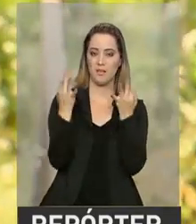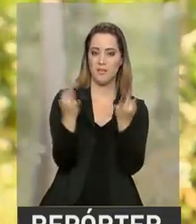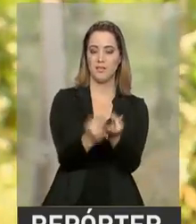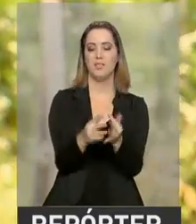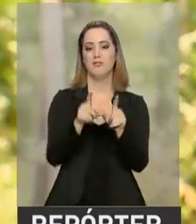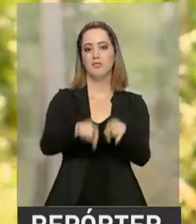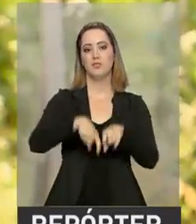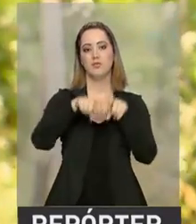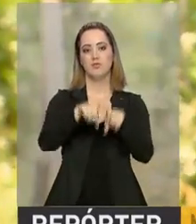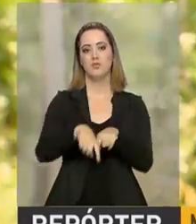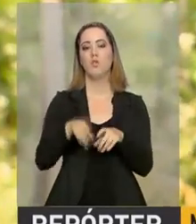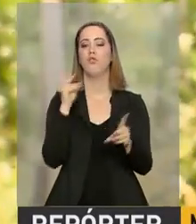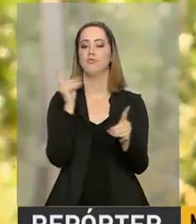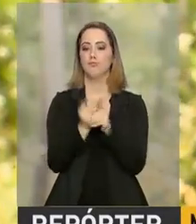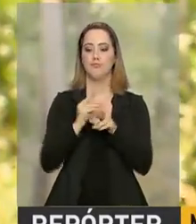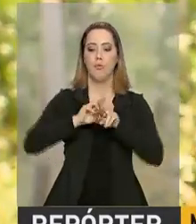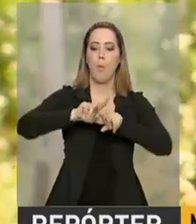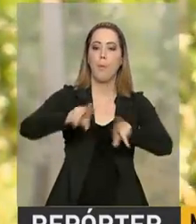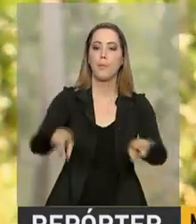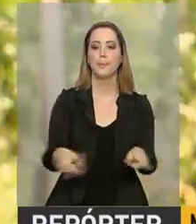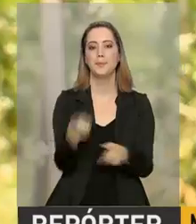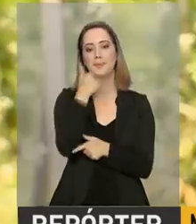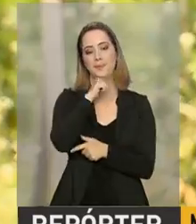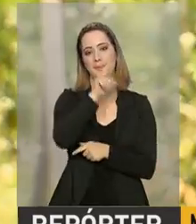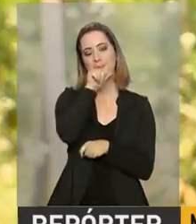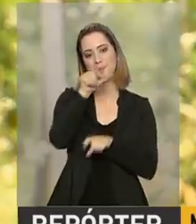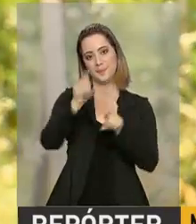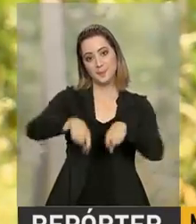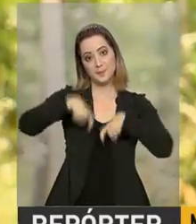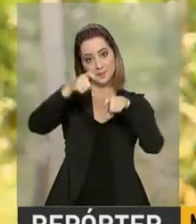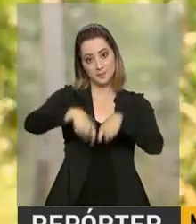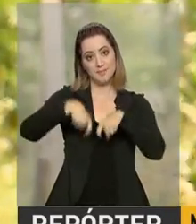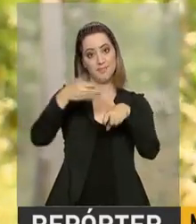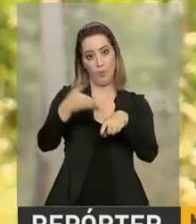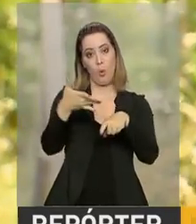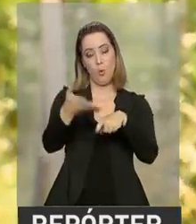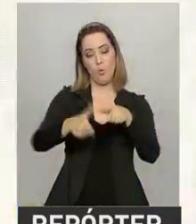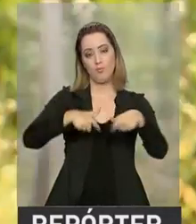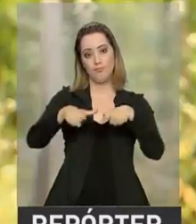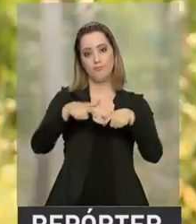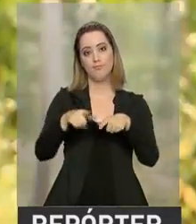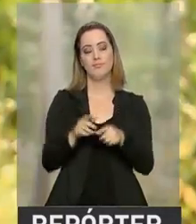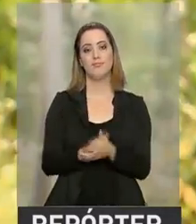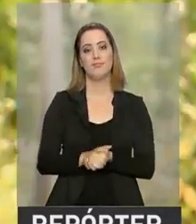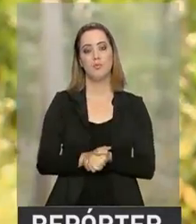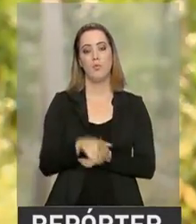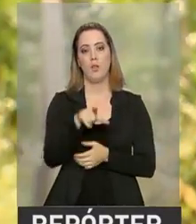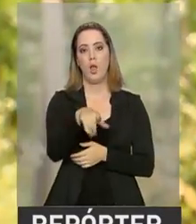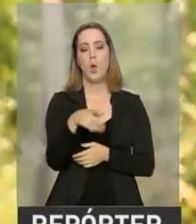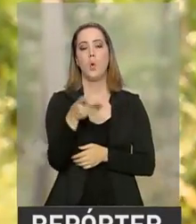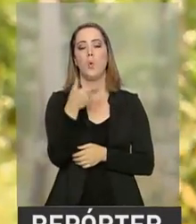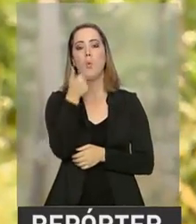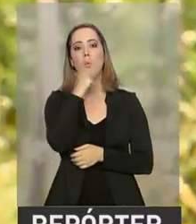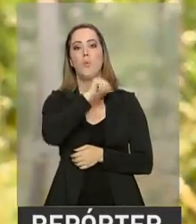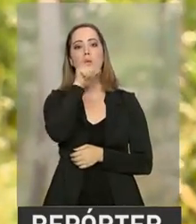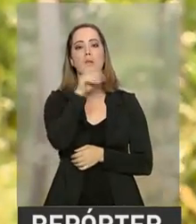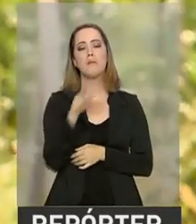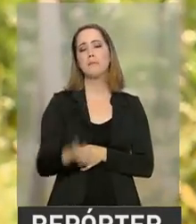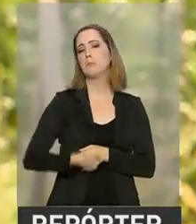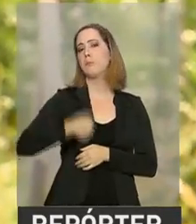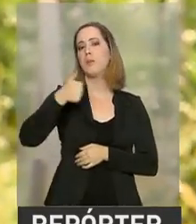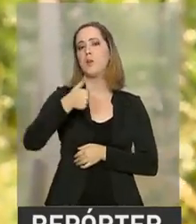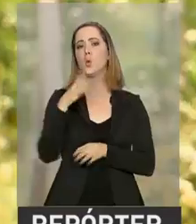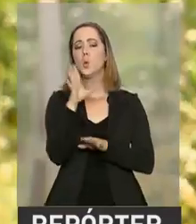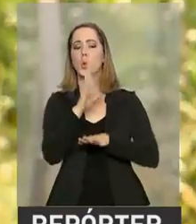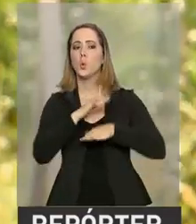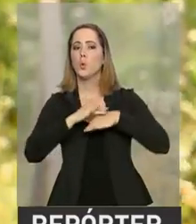certeza você vai achar muita mulher produzindo hoje em dia e ela sendo a o cabeça a mulher é muito mais delicada para algumas coisas né Na